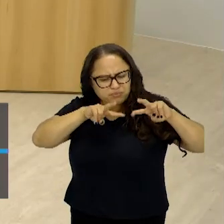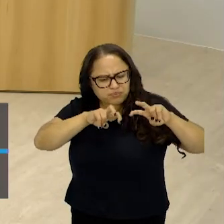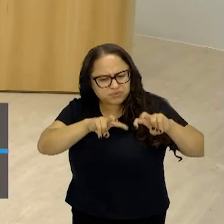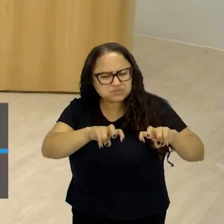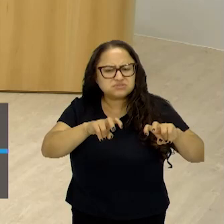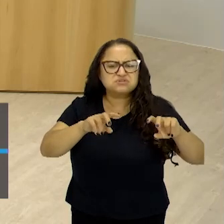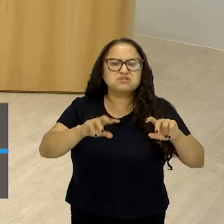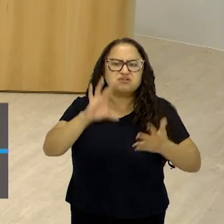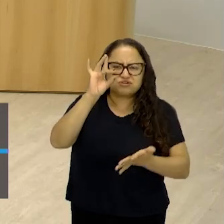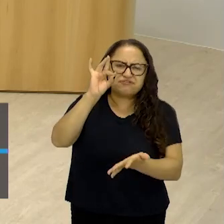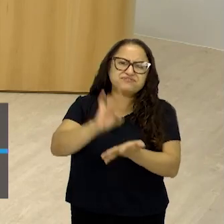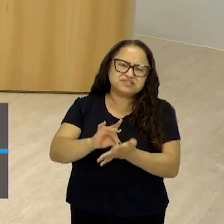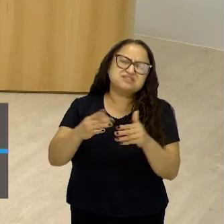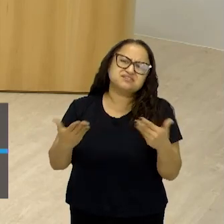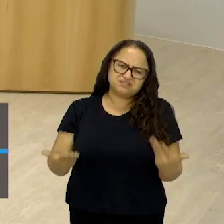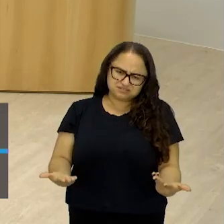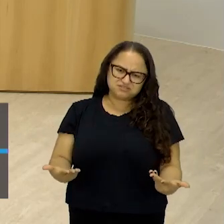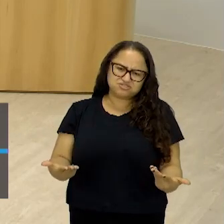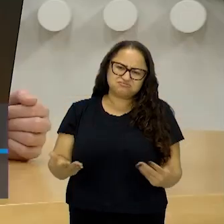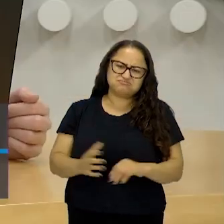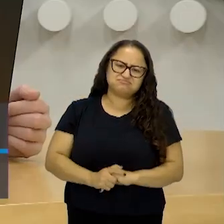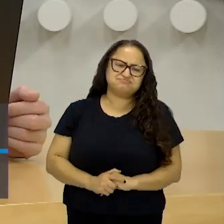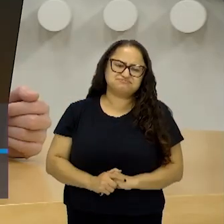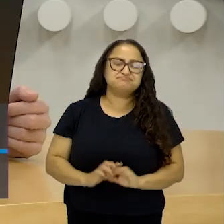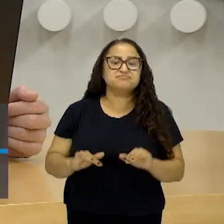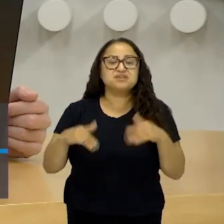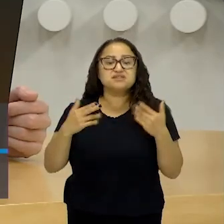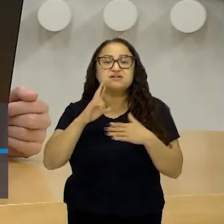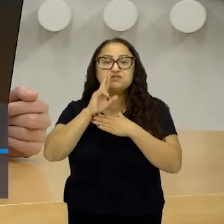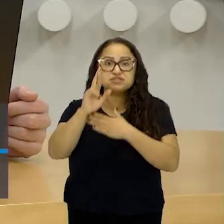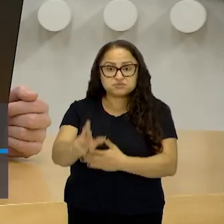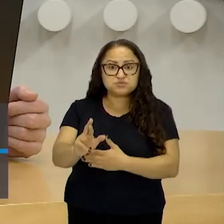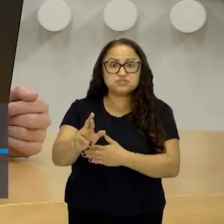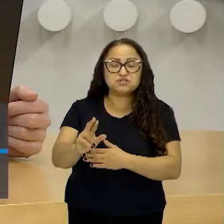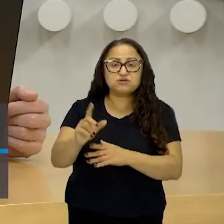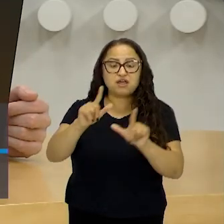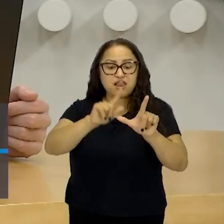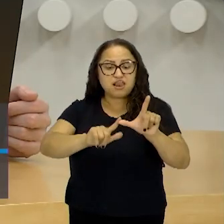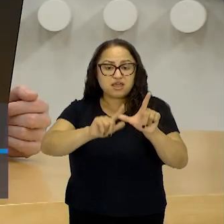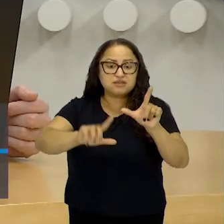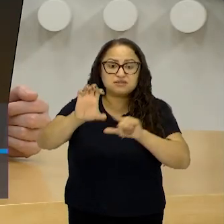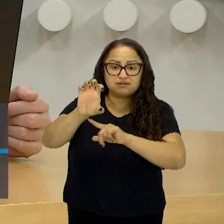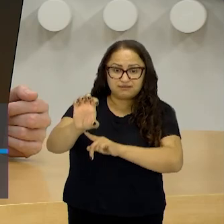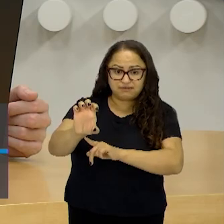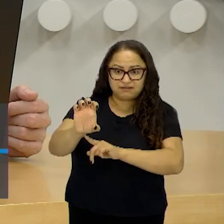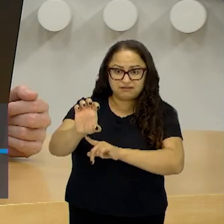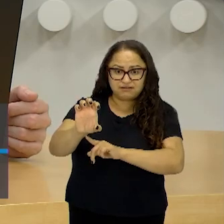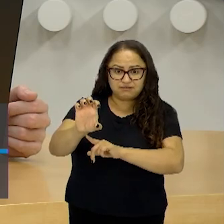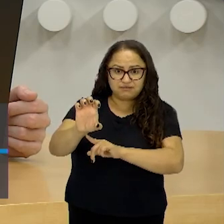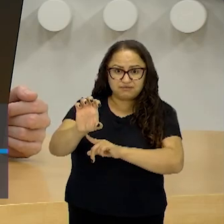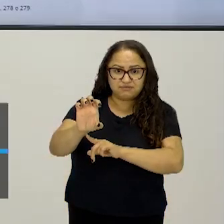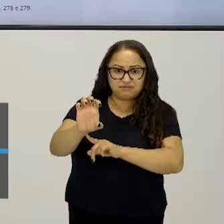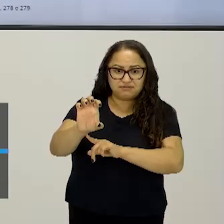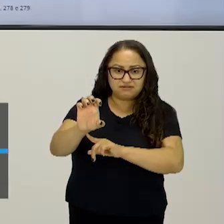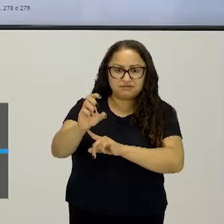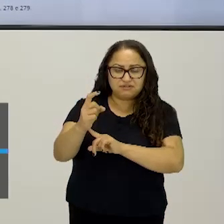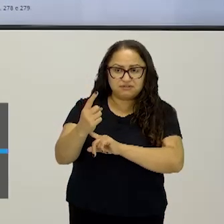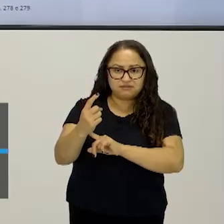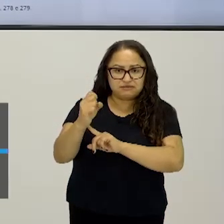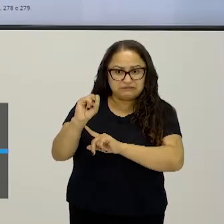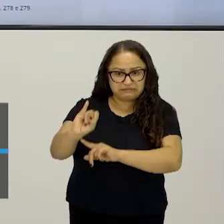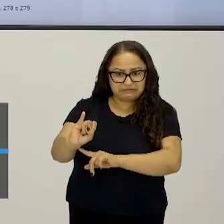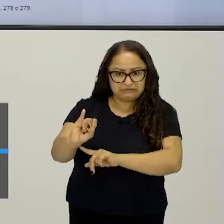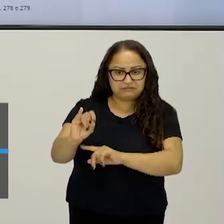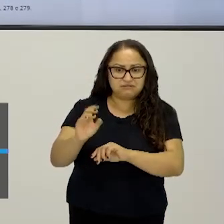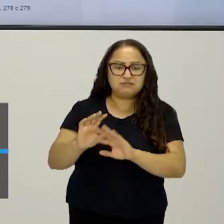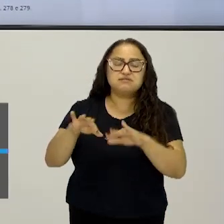real facts. Que é porque okay. E a Célia respondeu aqui, letter A. Letter A. Ok, então a gente tem essa